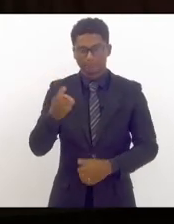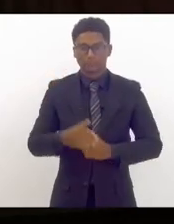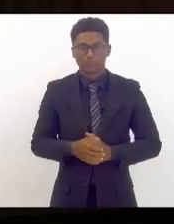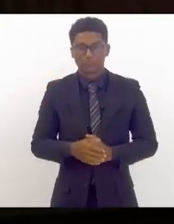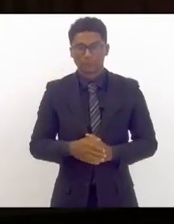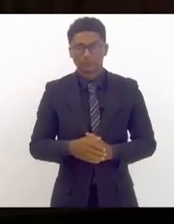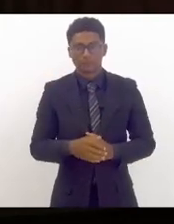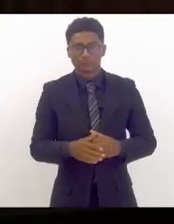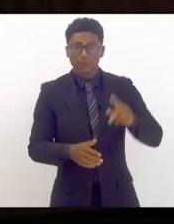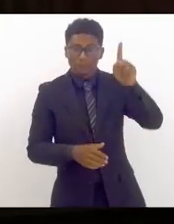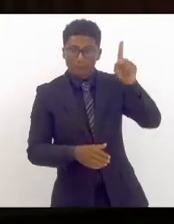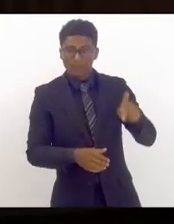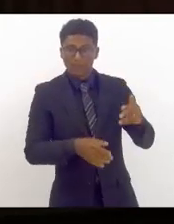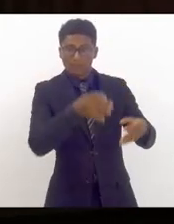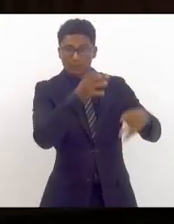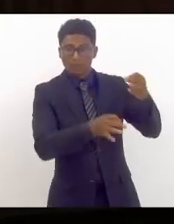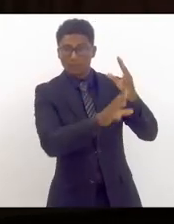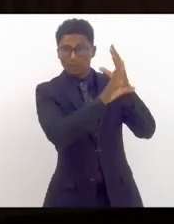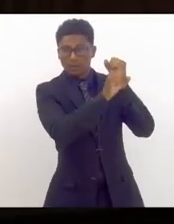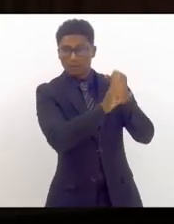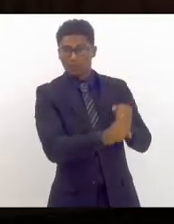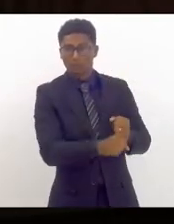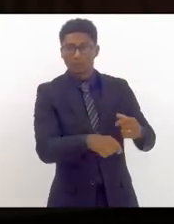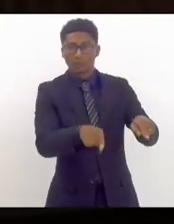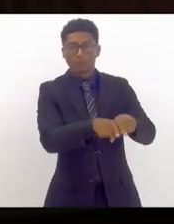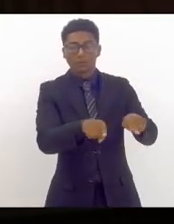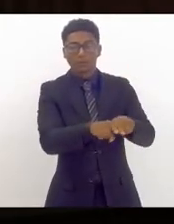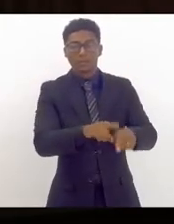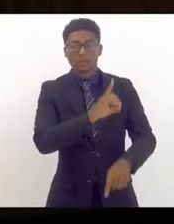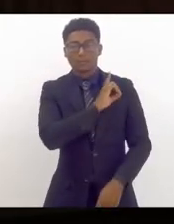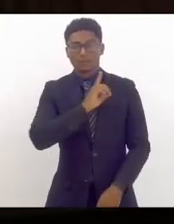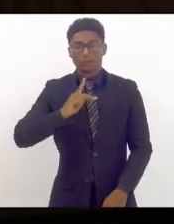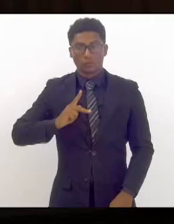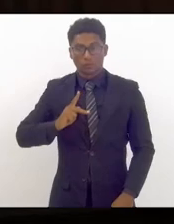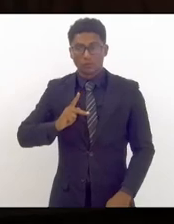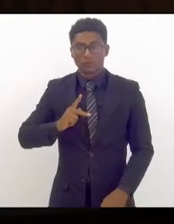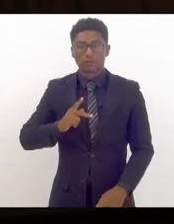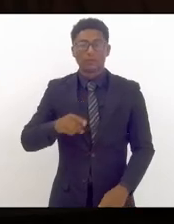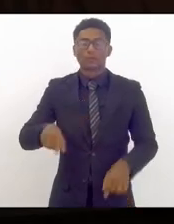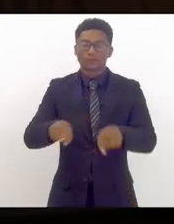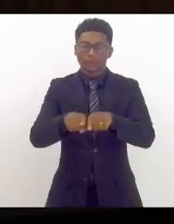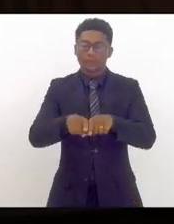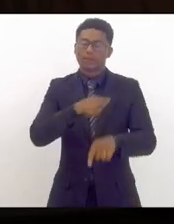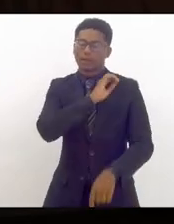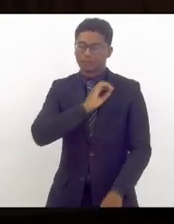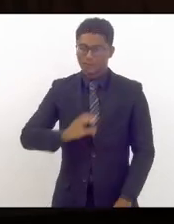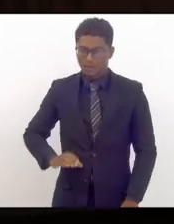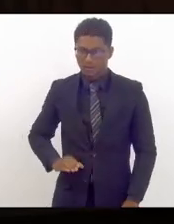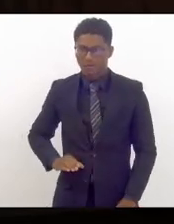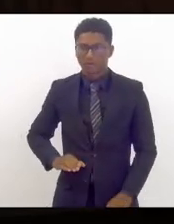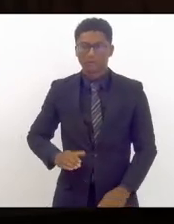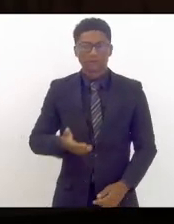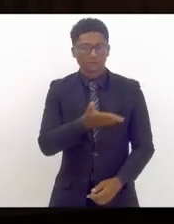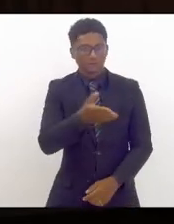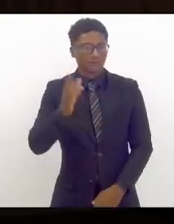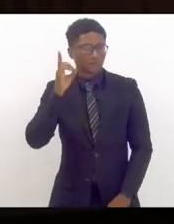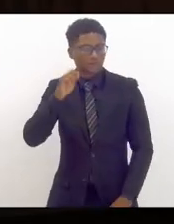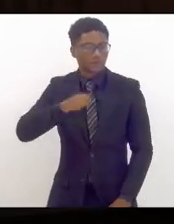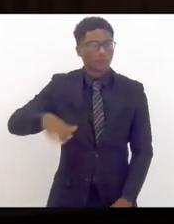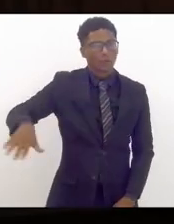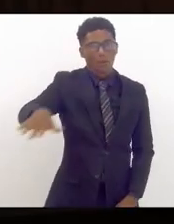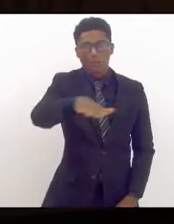de Contas, a nossa defensora-geral e, mais uma vez, o nosso André Siciliano e todos os deputados e